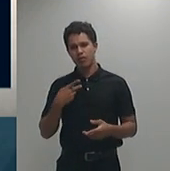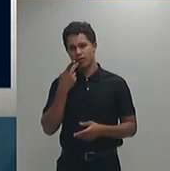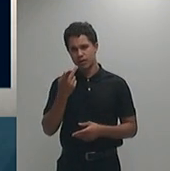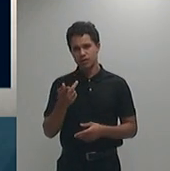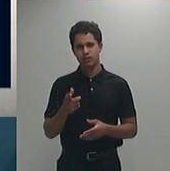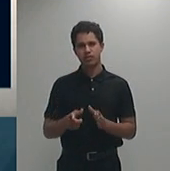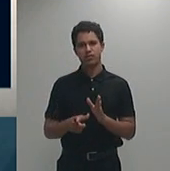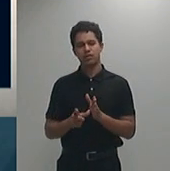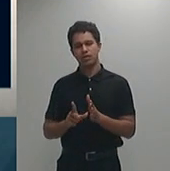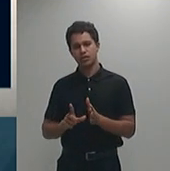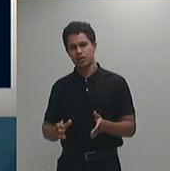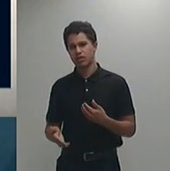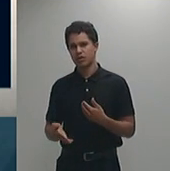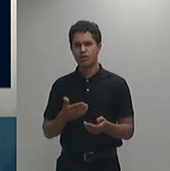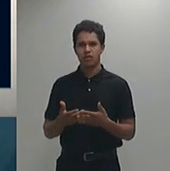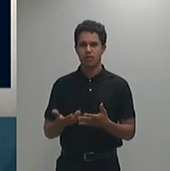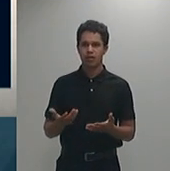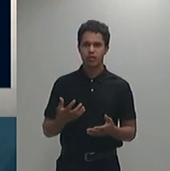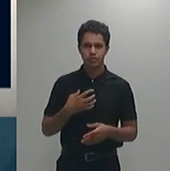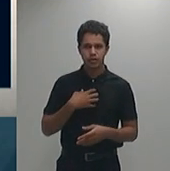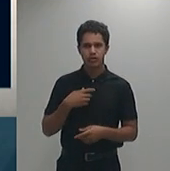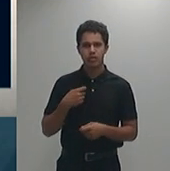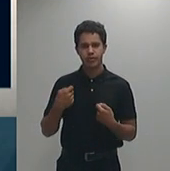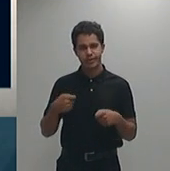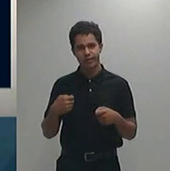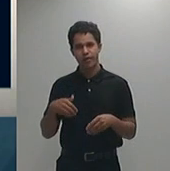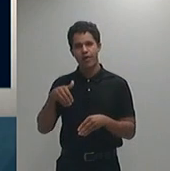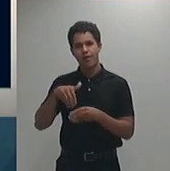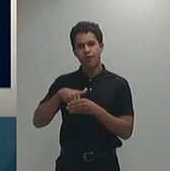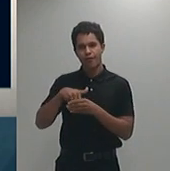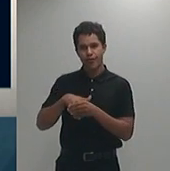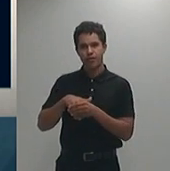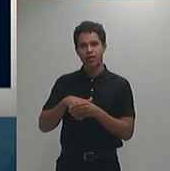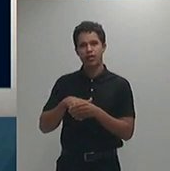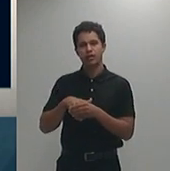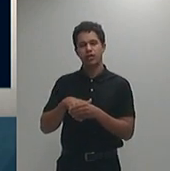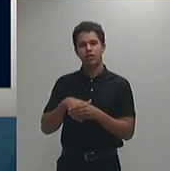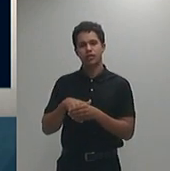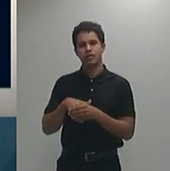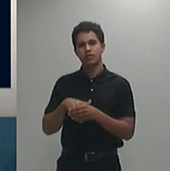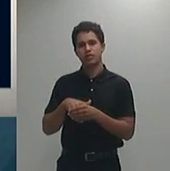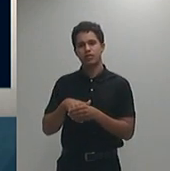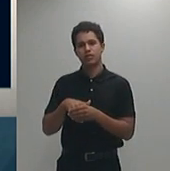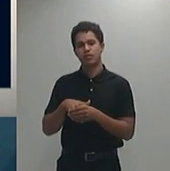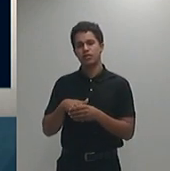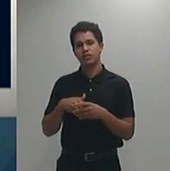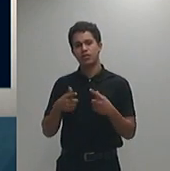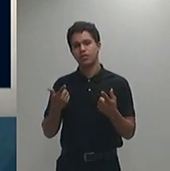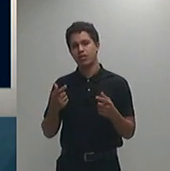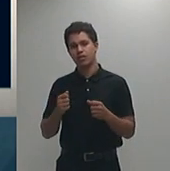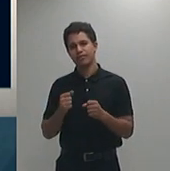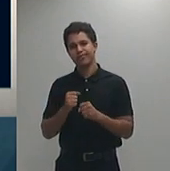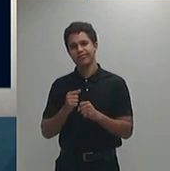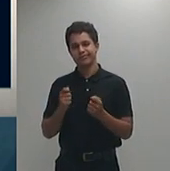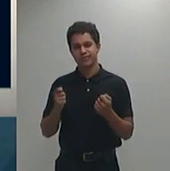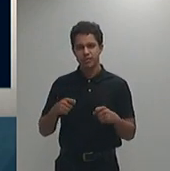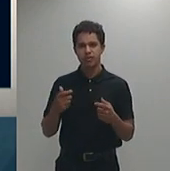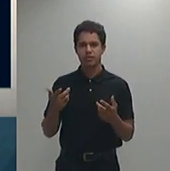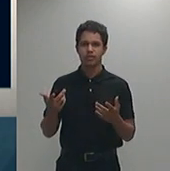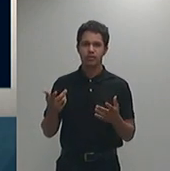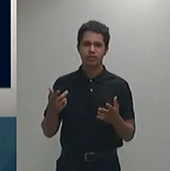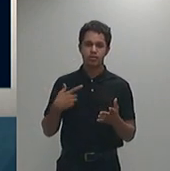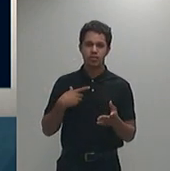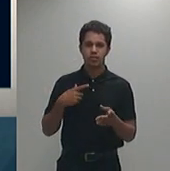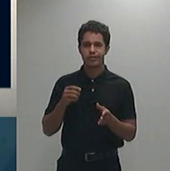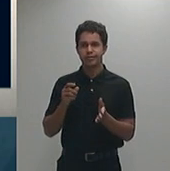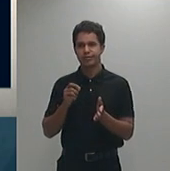aí presente que ele de qualquer modo ele teria que votar diante da minha Cível ausência no final